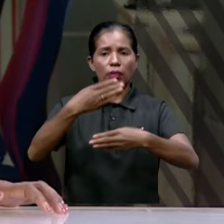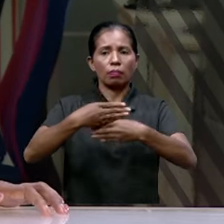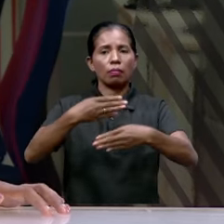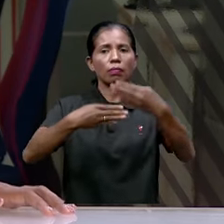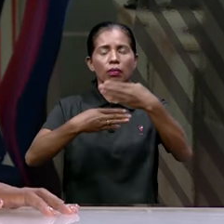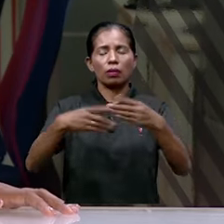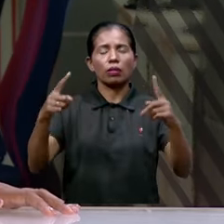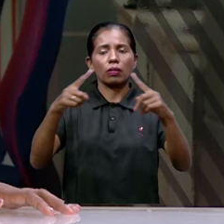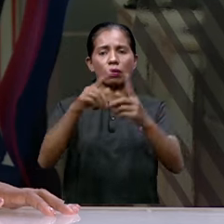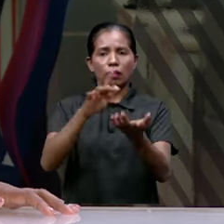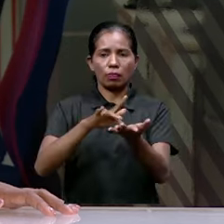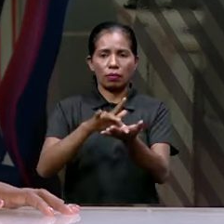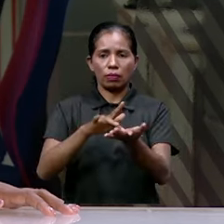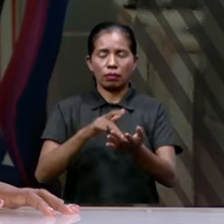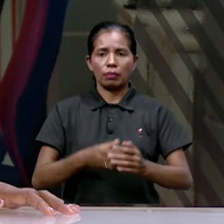Morocco.